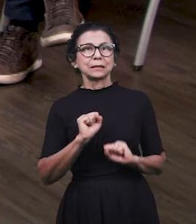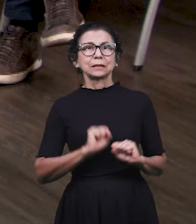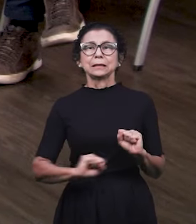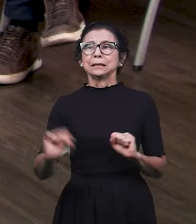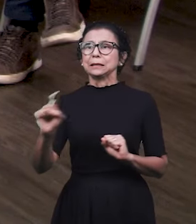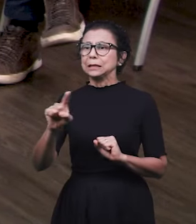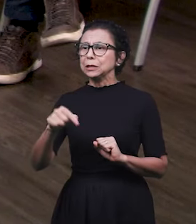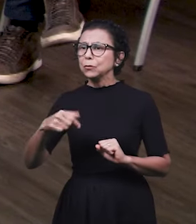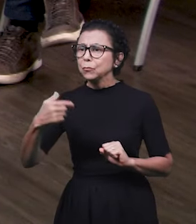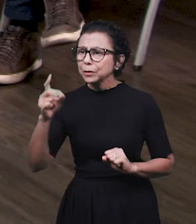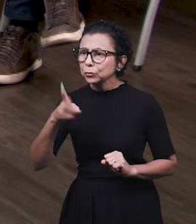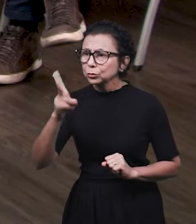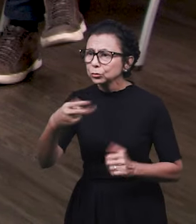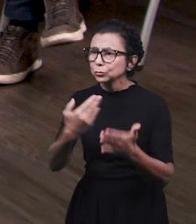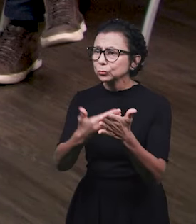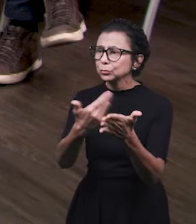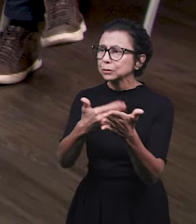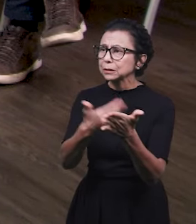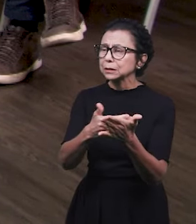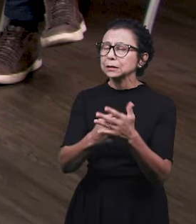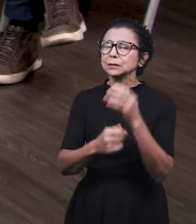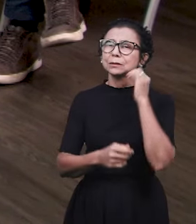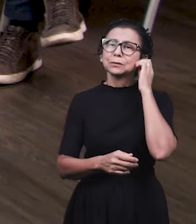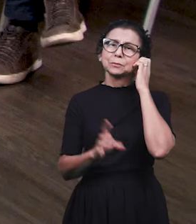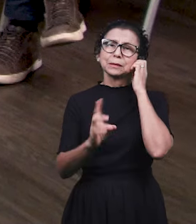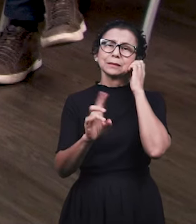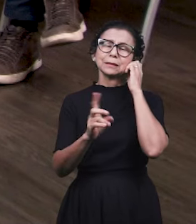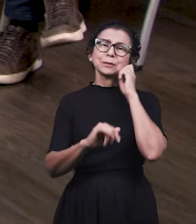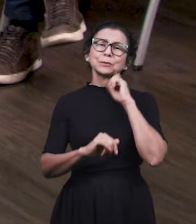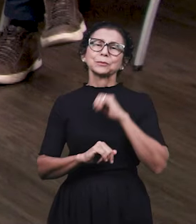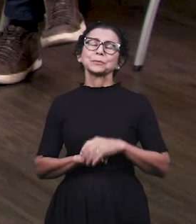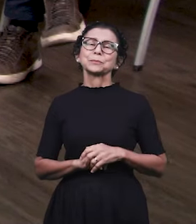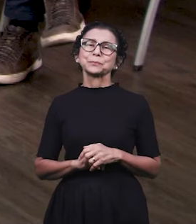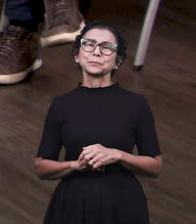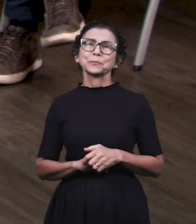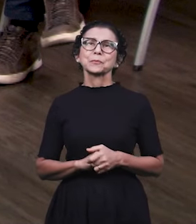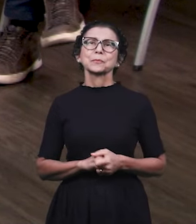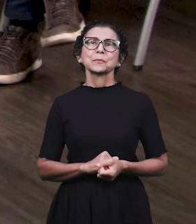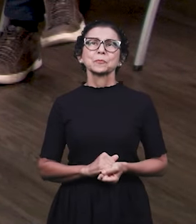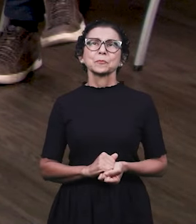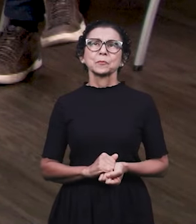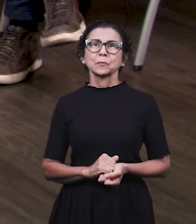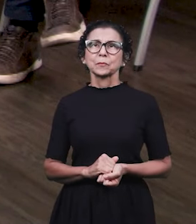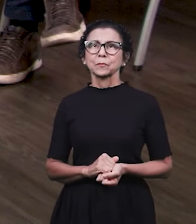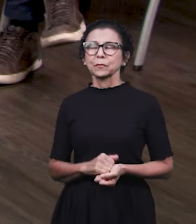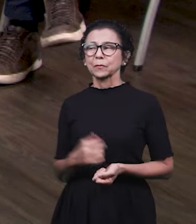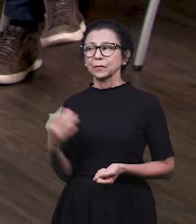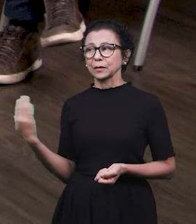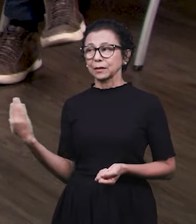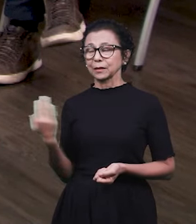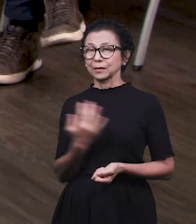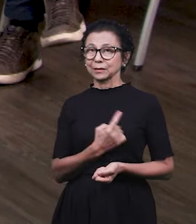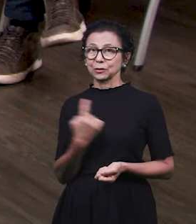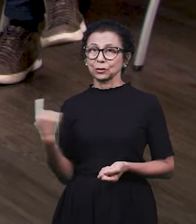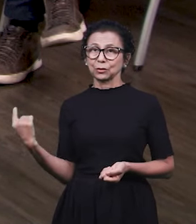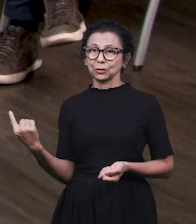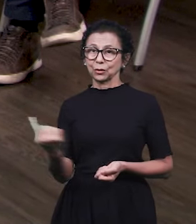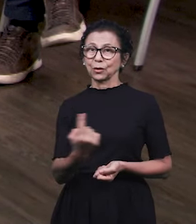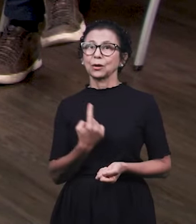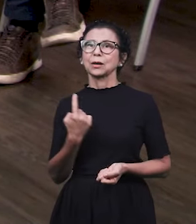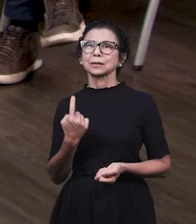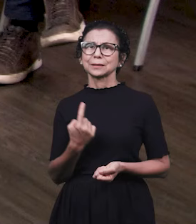precisa estudar, mas nós temos o seguinte, há um nervosismo muito grande. Nós aqui passamos por várias etapas